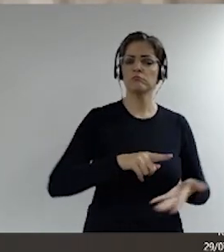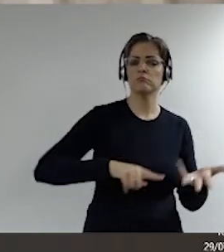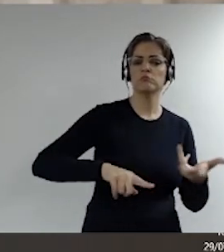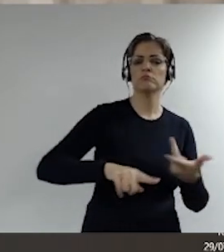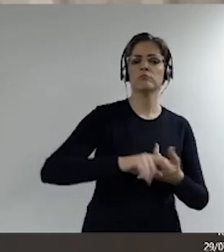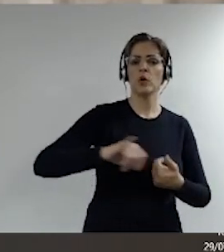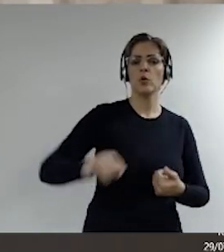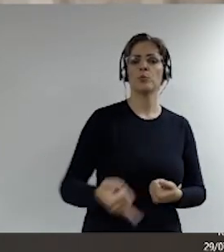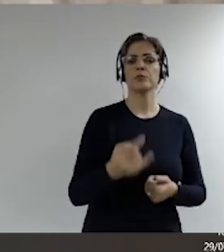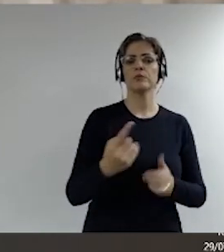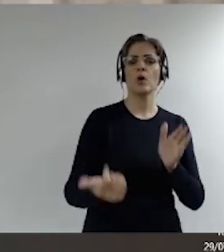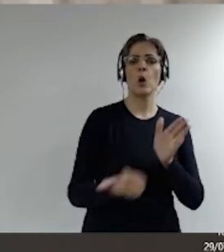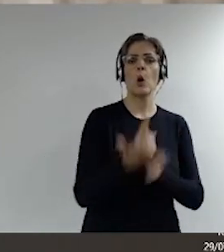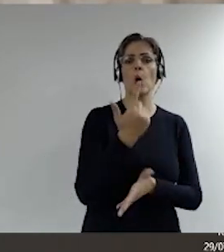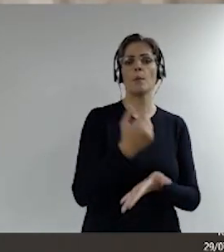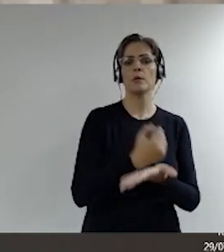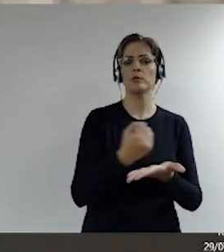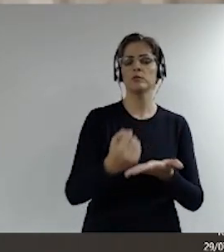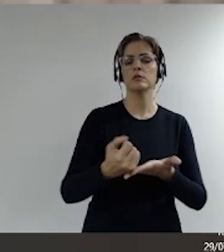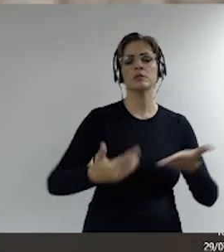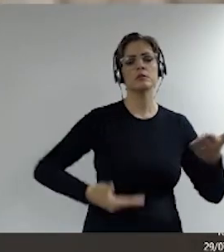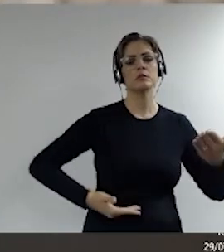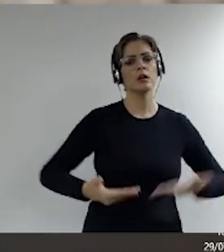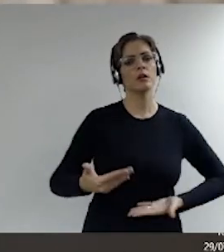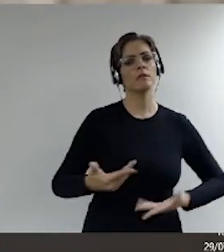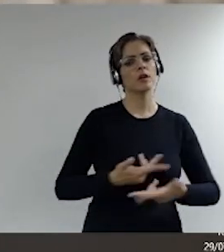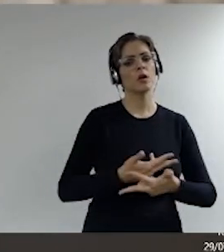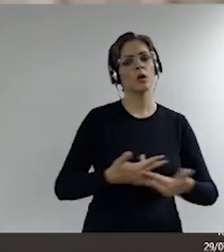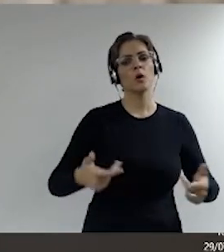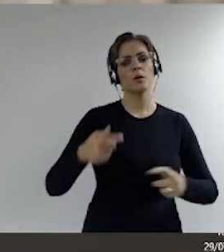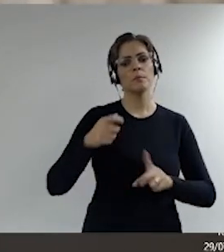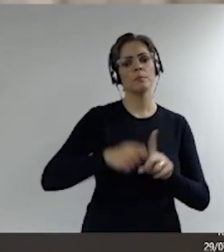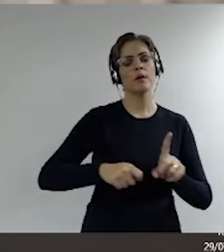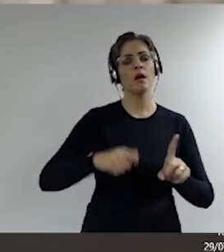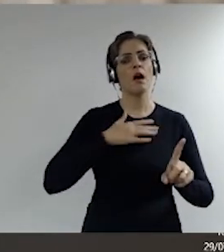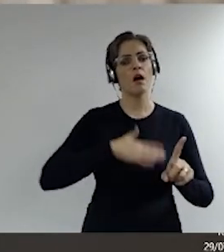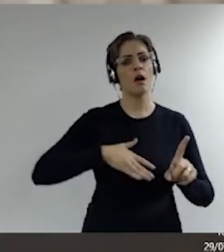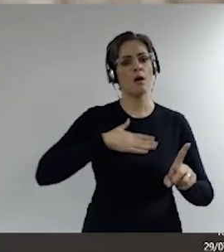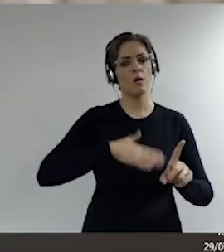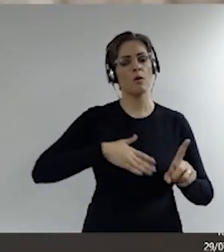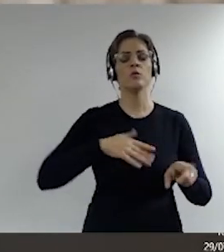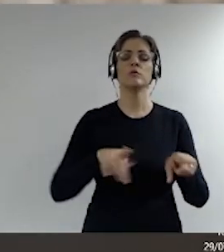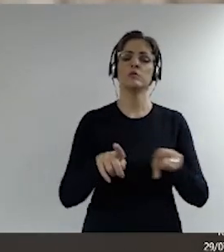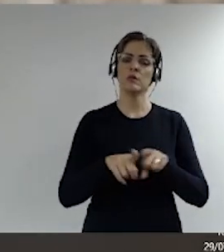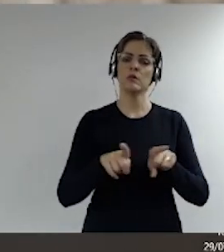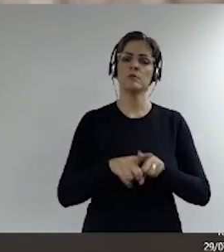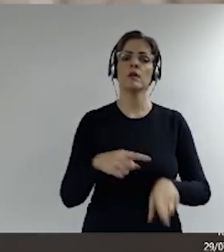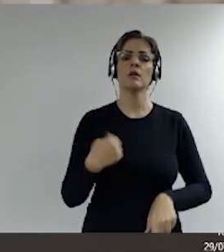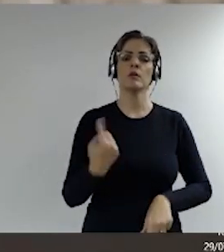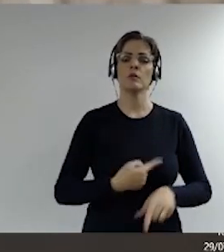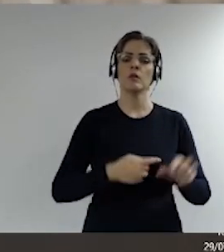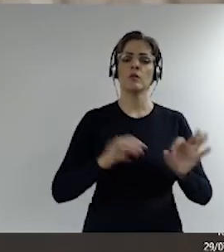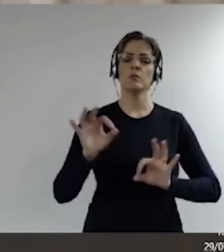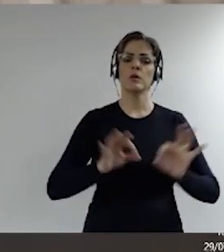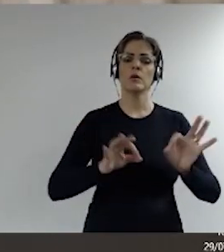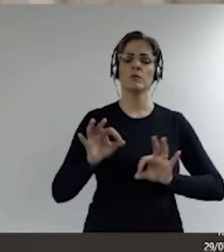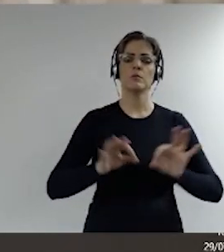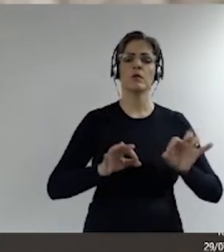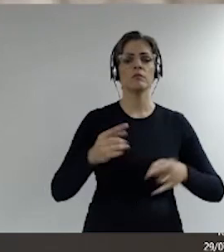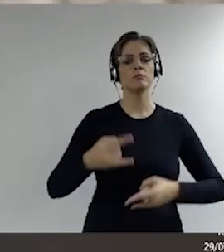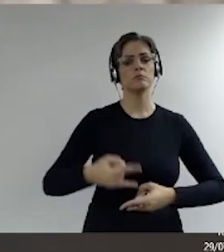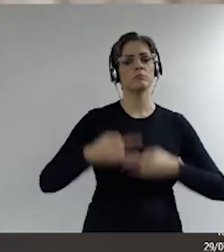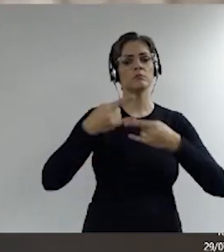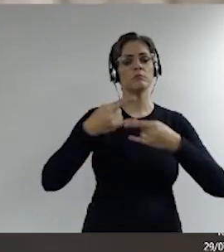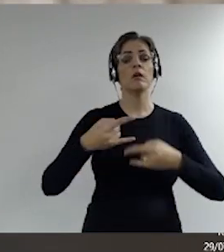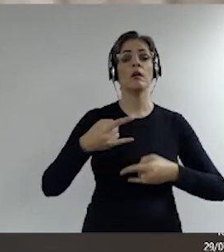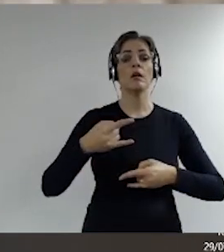de compras e de contratação de serviços para o mês de agosto, e também estamos preparando uma live, na verdade um show